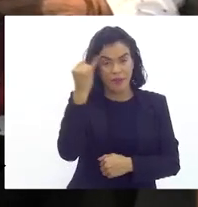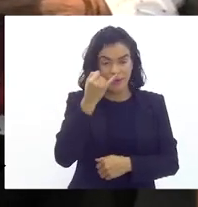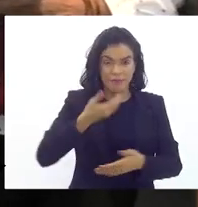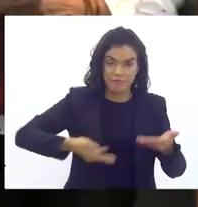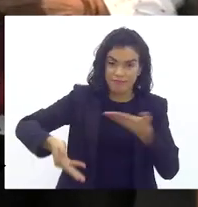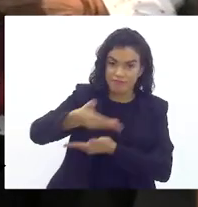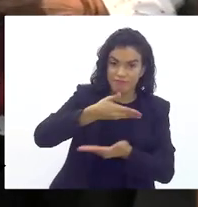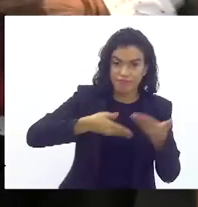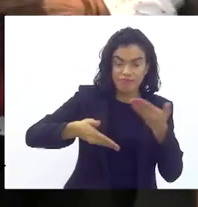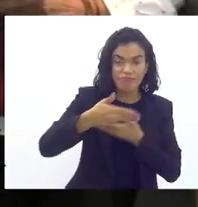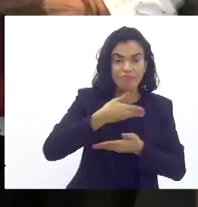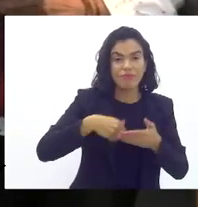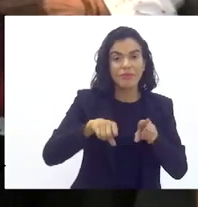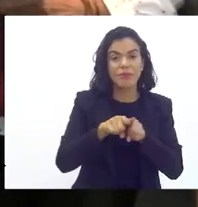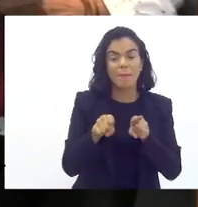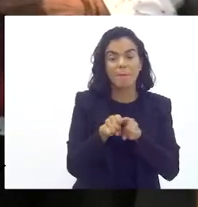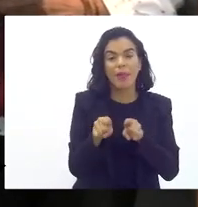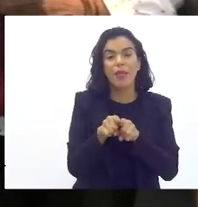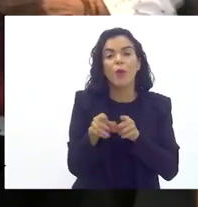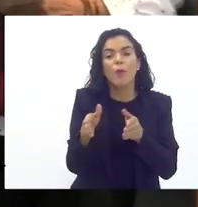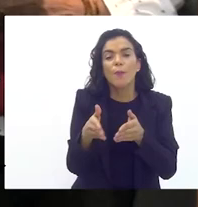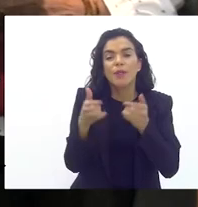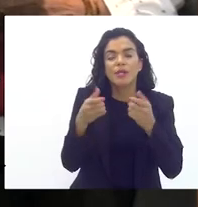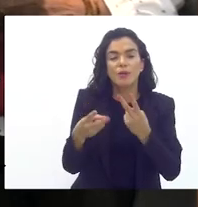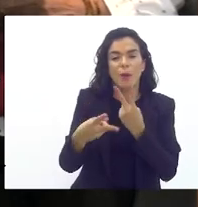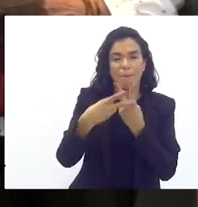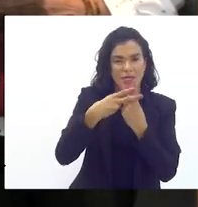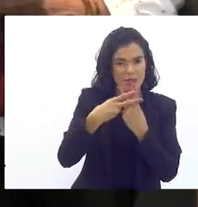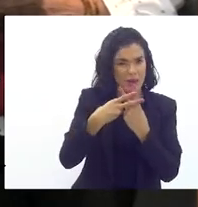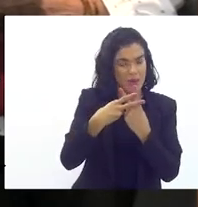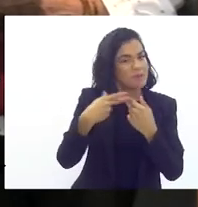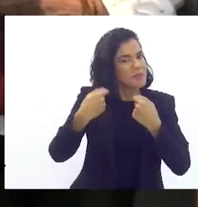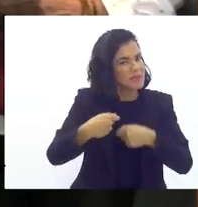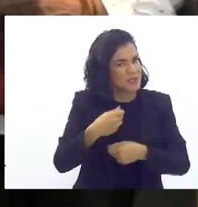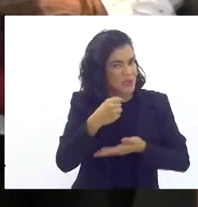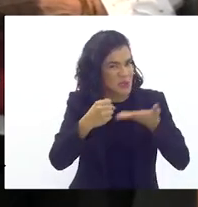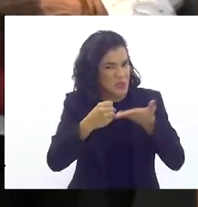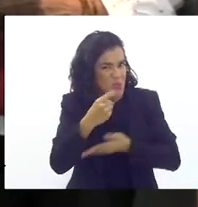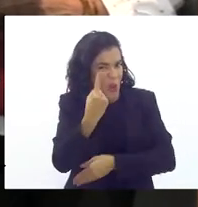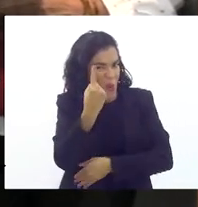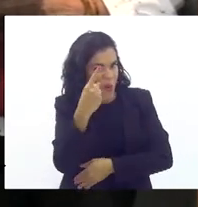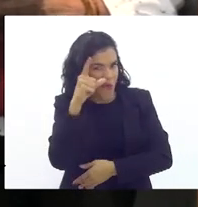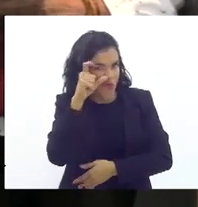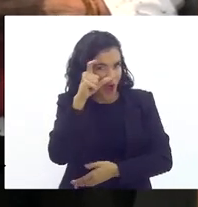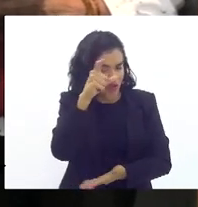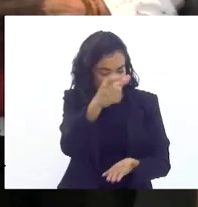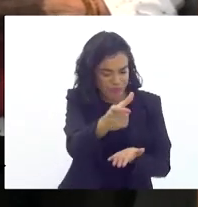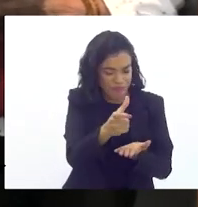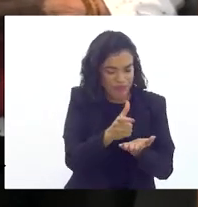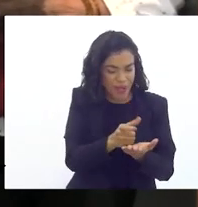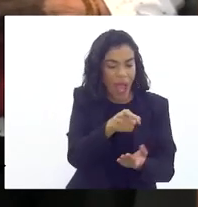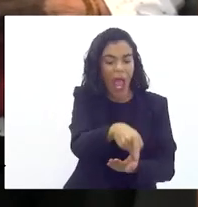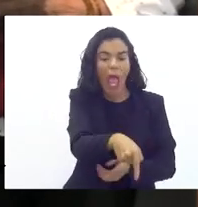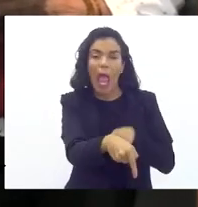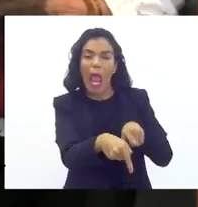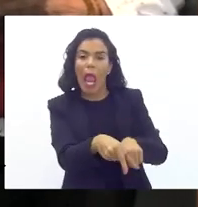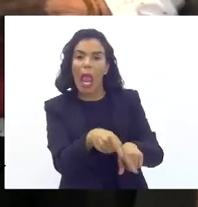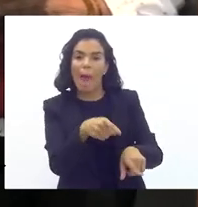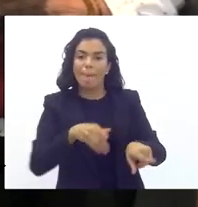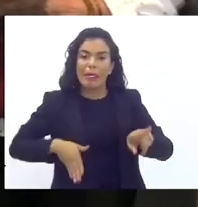aqui trazer aqui o pedido de uma prisão tem que se basear só reconhecimento fotográfico não pode ele é